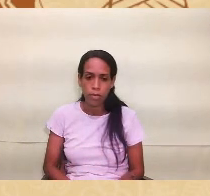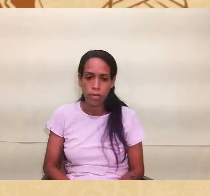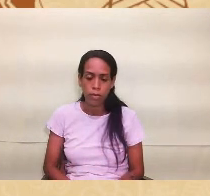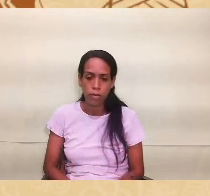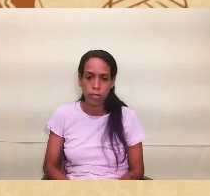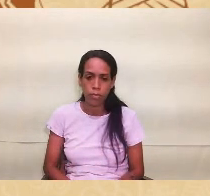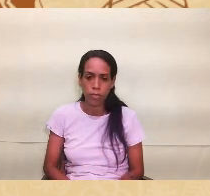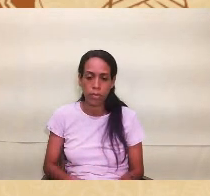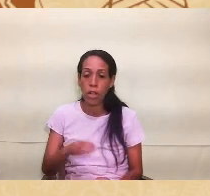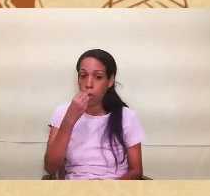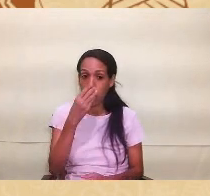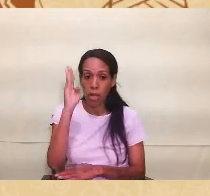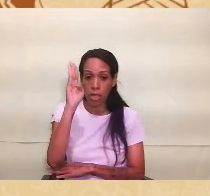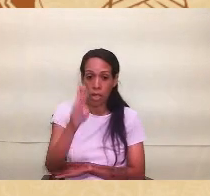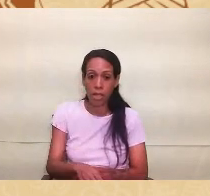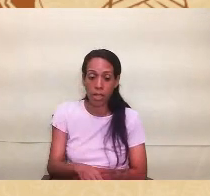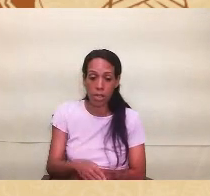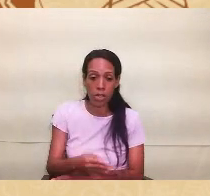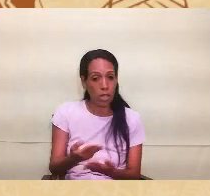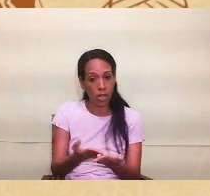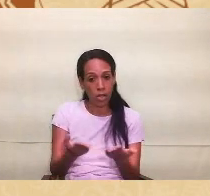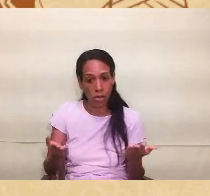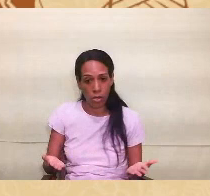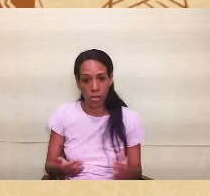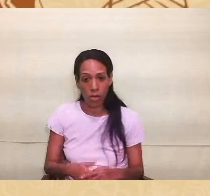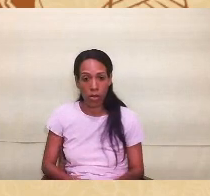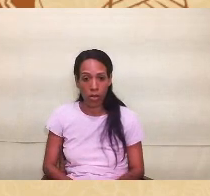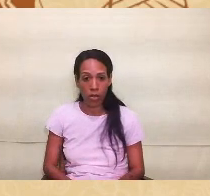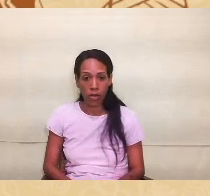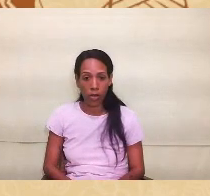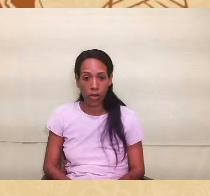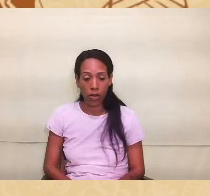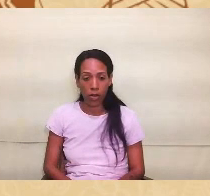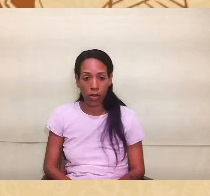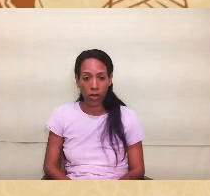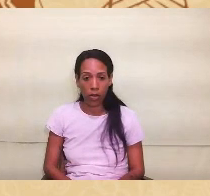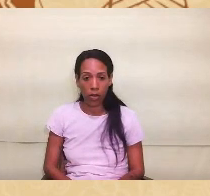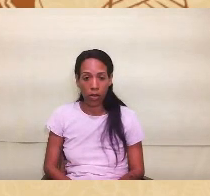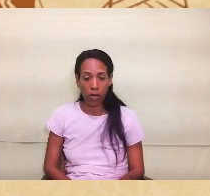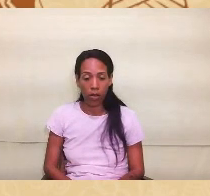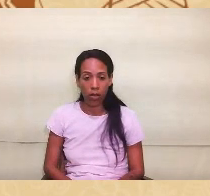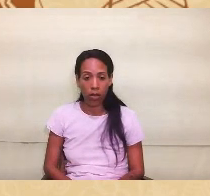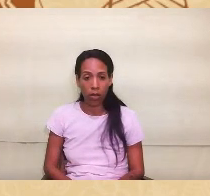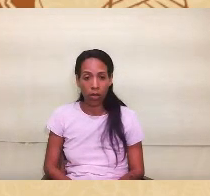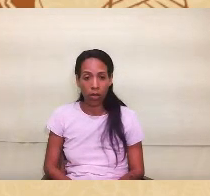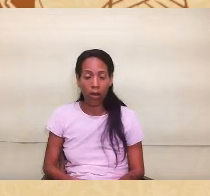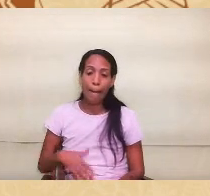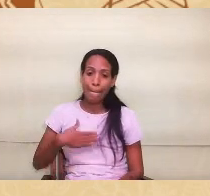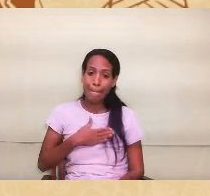Boa tarde a todas, a todos. Cazé, prazerão.